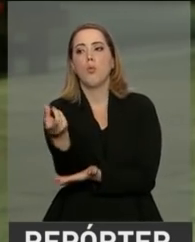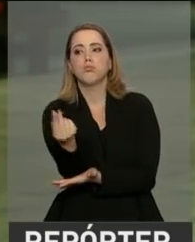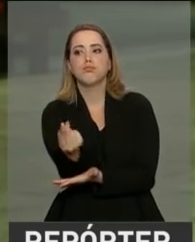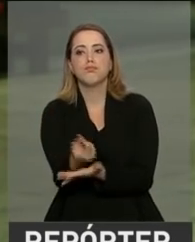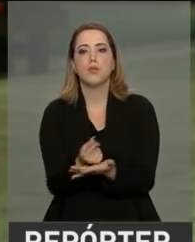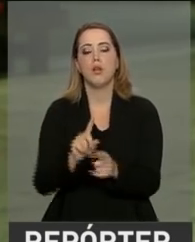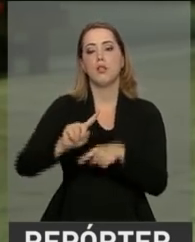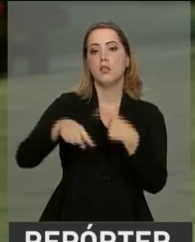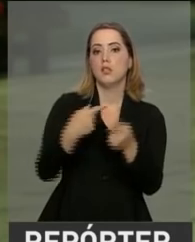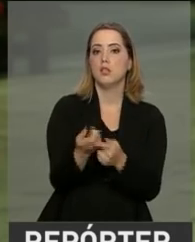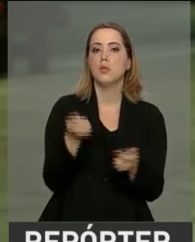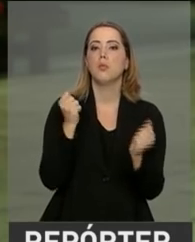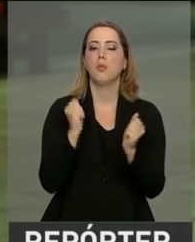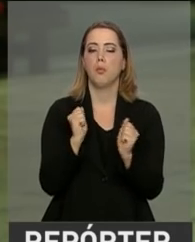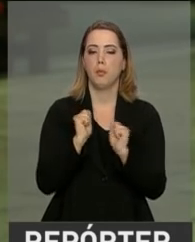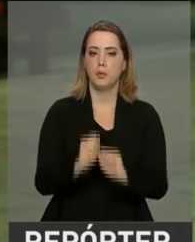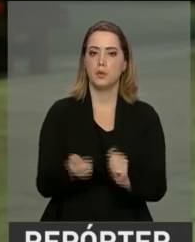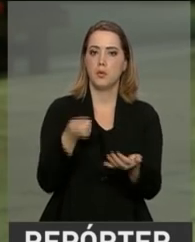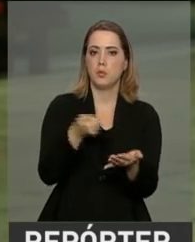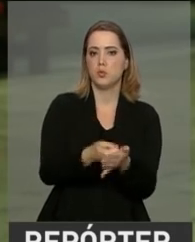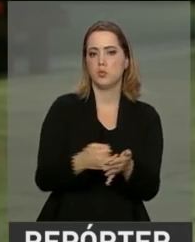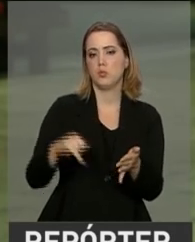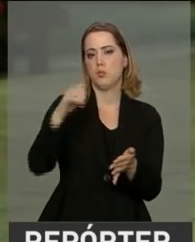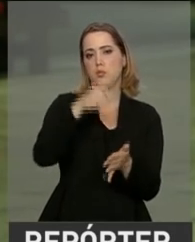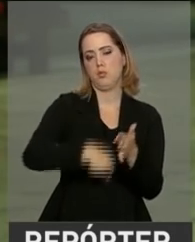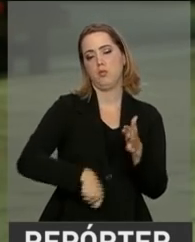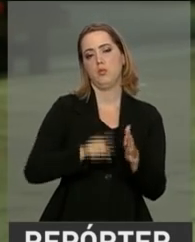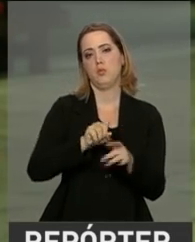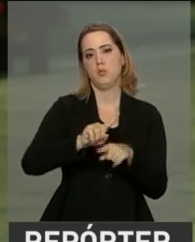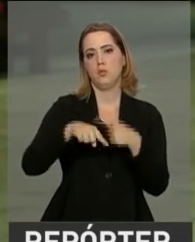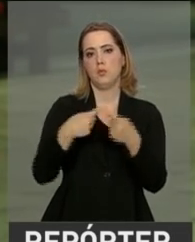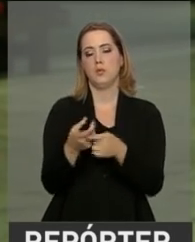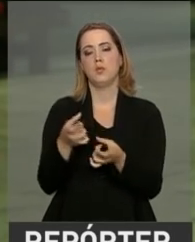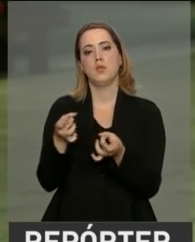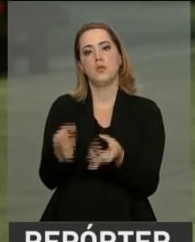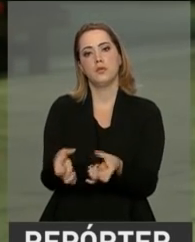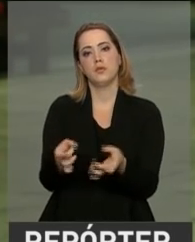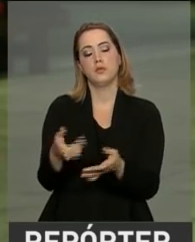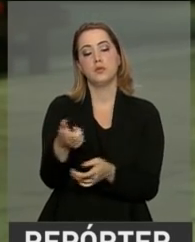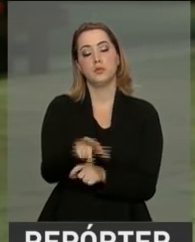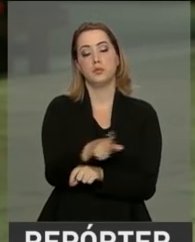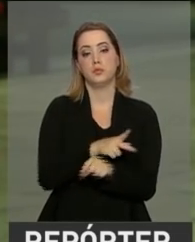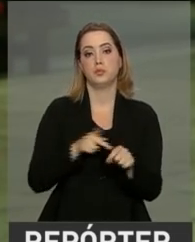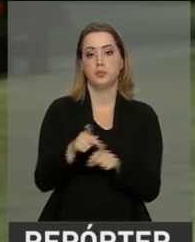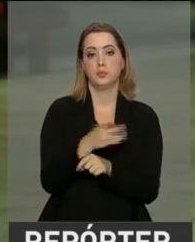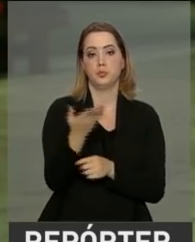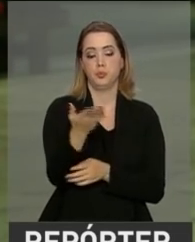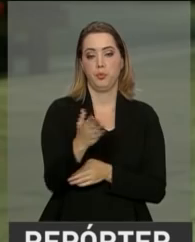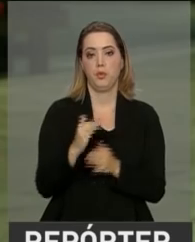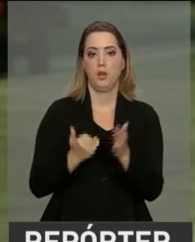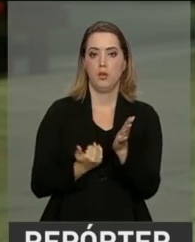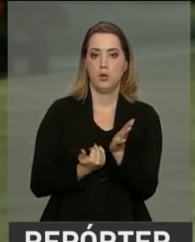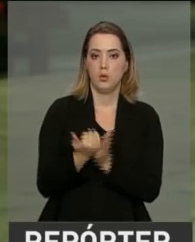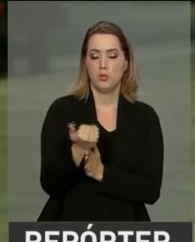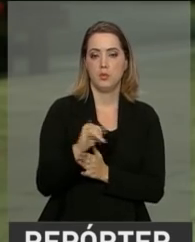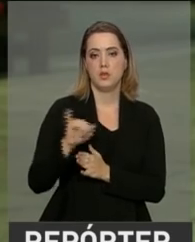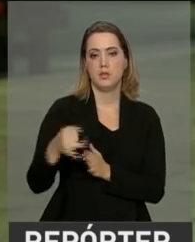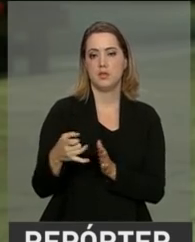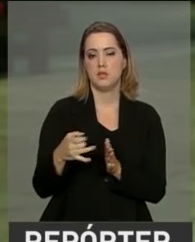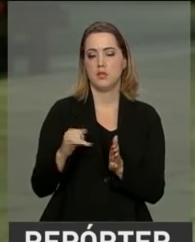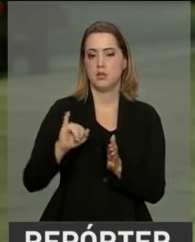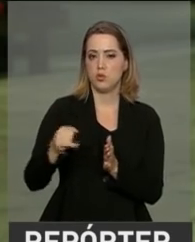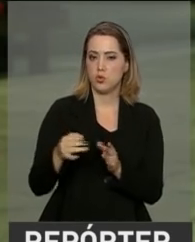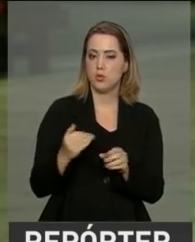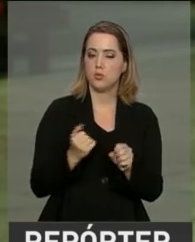podem ser abatidos nos impostos cobrados quando eles exportam mercadorias para fora. A partir de janeiro do ano que